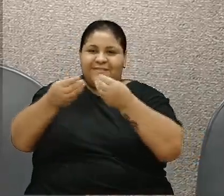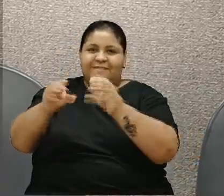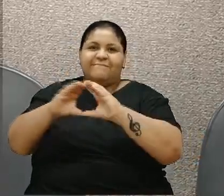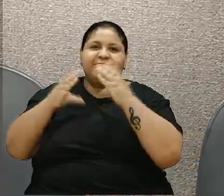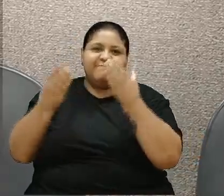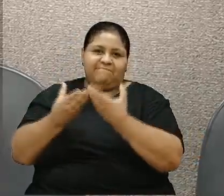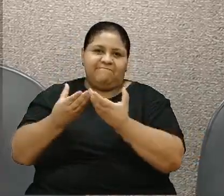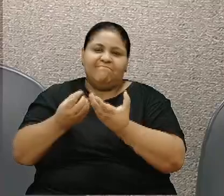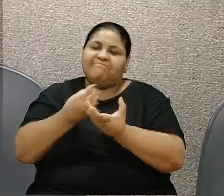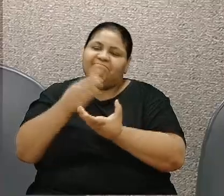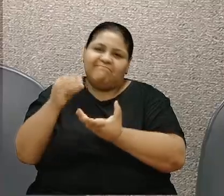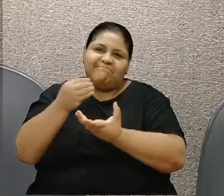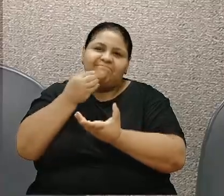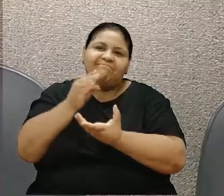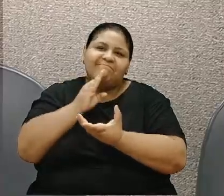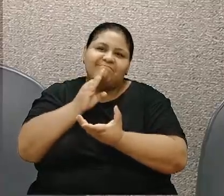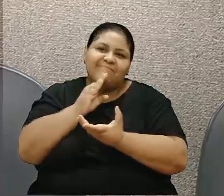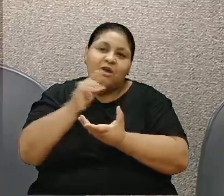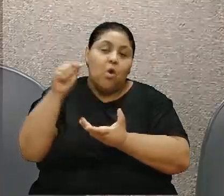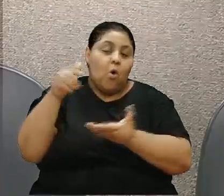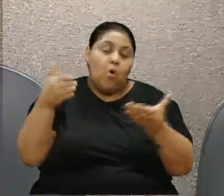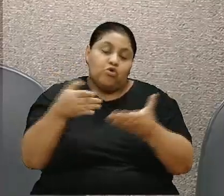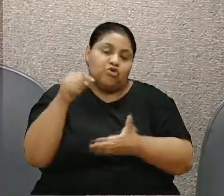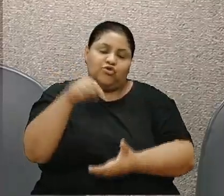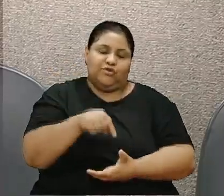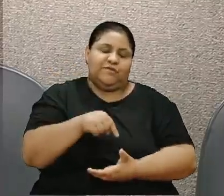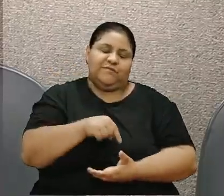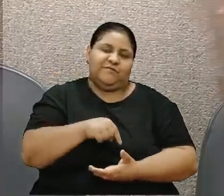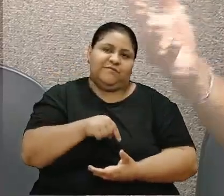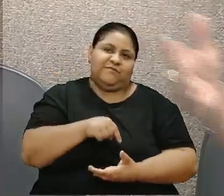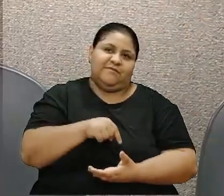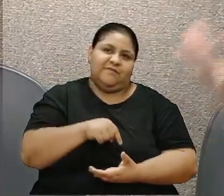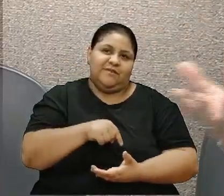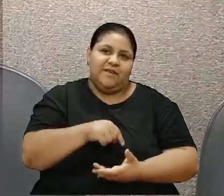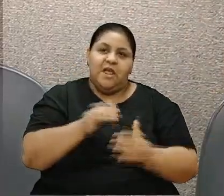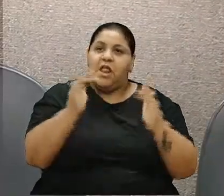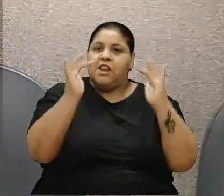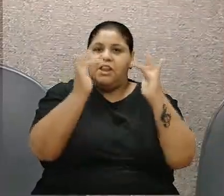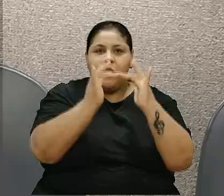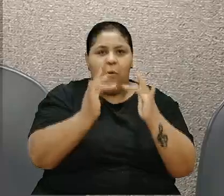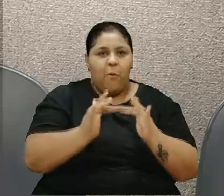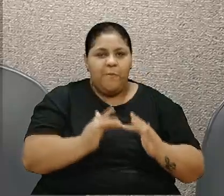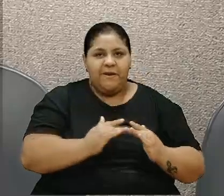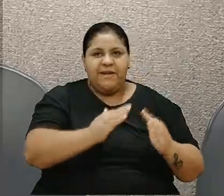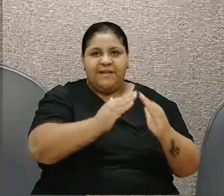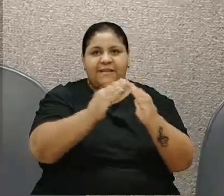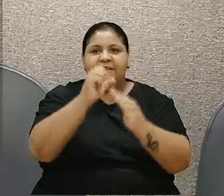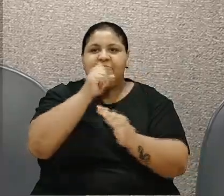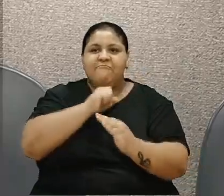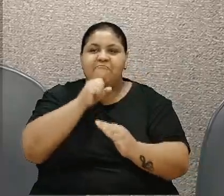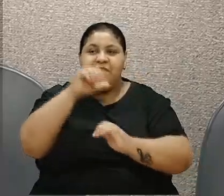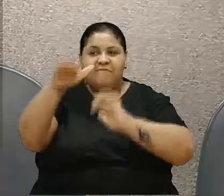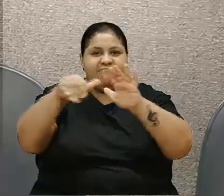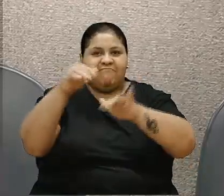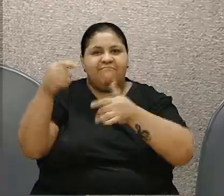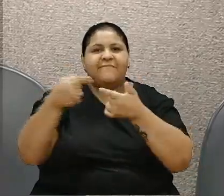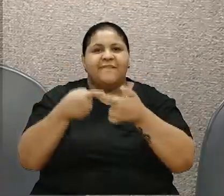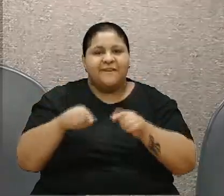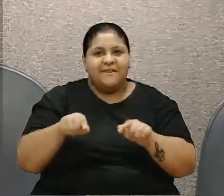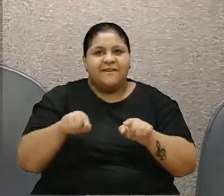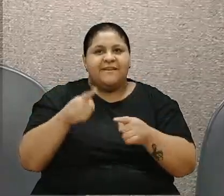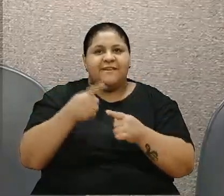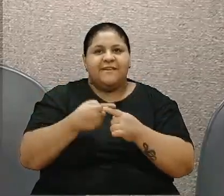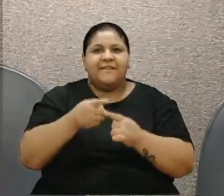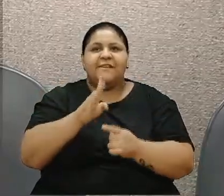boa oportunidade também para conhecer. Não estou aqui, não combinei com ninguém do Lar da Velhice para fazer esse convite, mas porque conheço